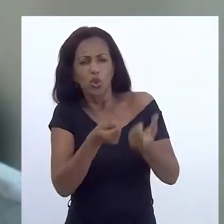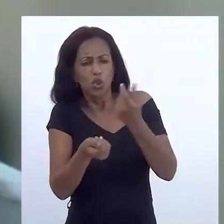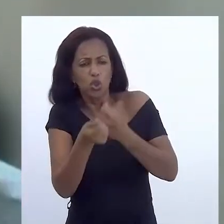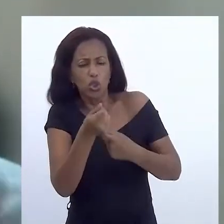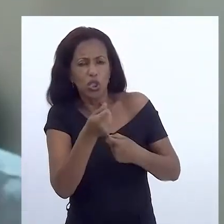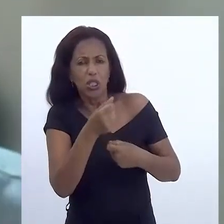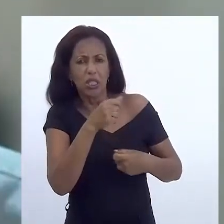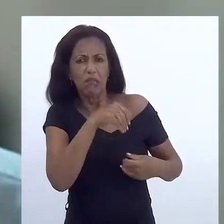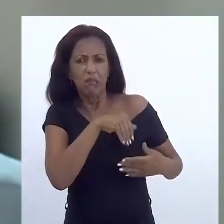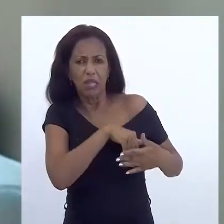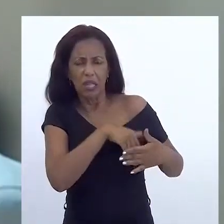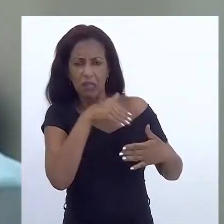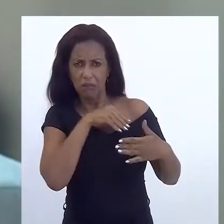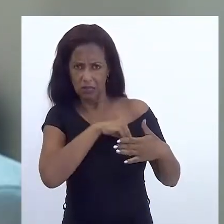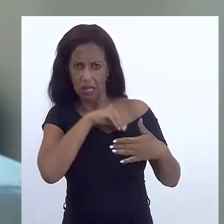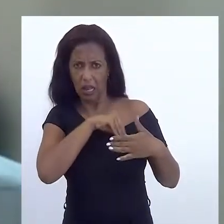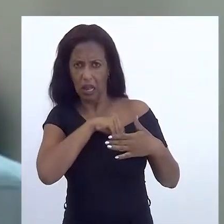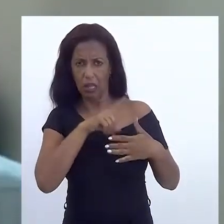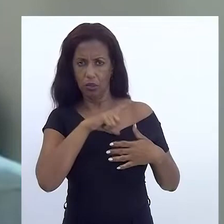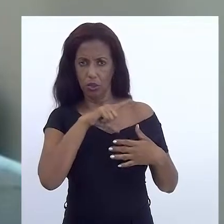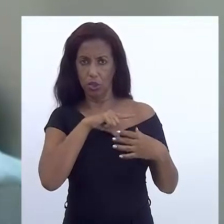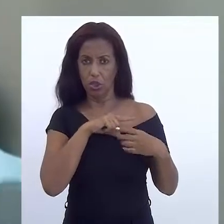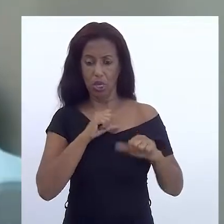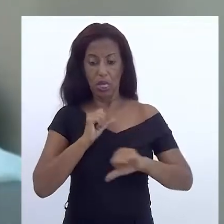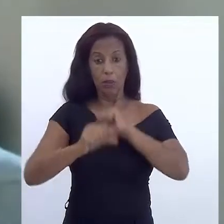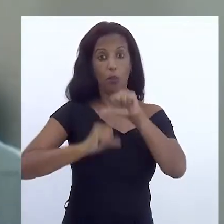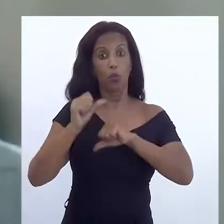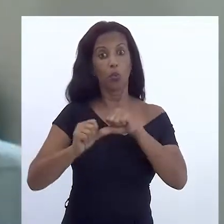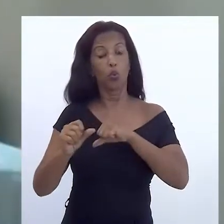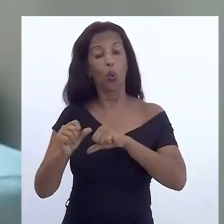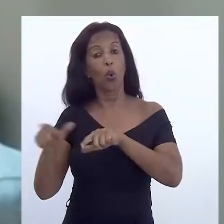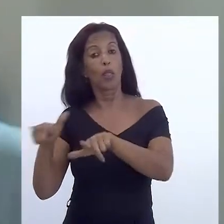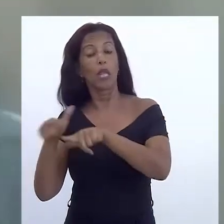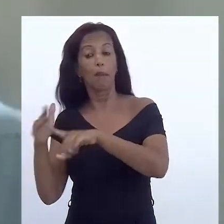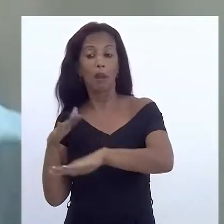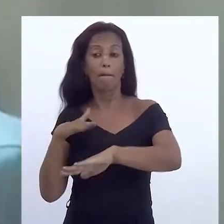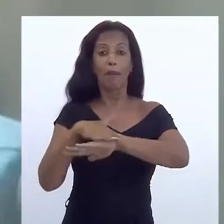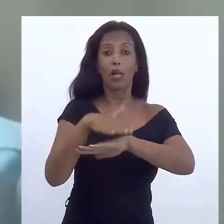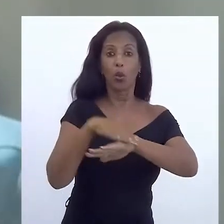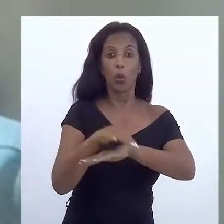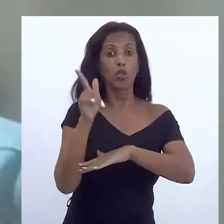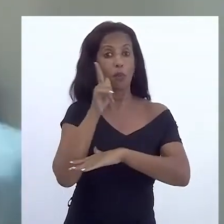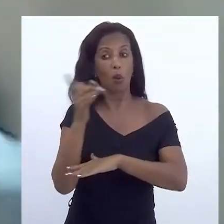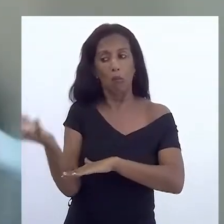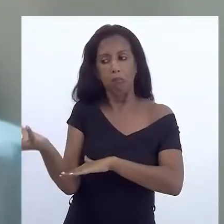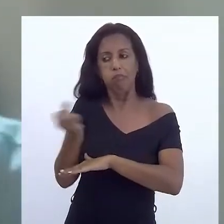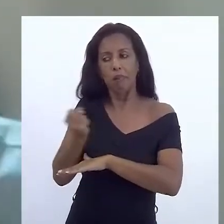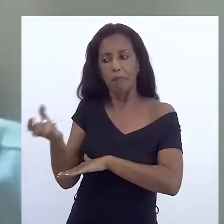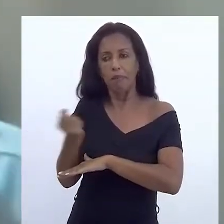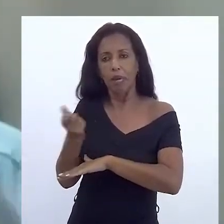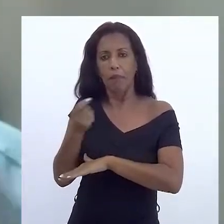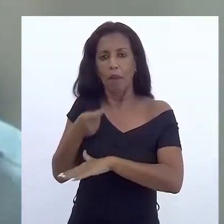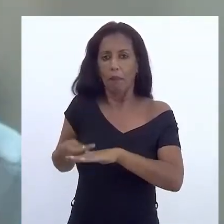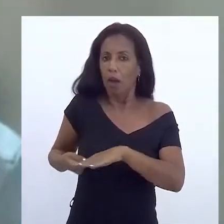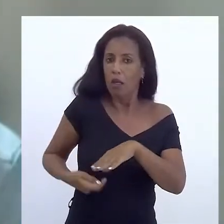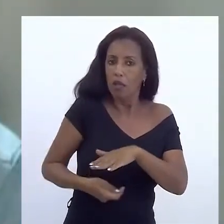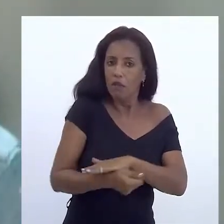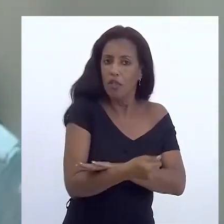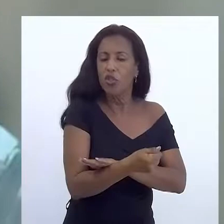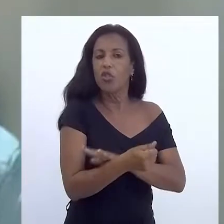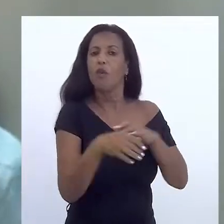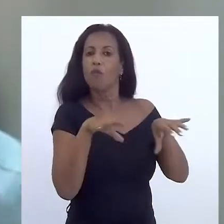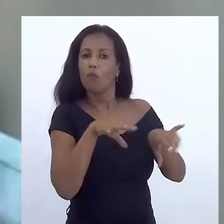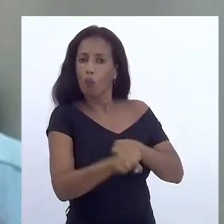ele ganhava, ele mudou inclusive o turno de trabalho dele para o horário noturno, para ter adicional noturno, para ter mais recursos, para quê? Para investir na formação